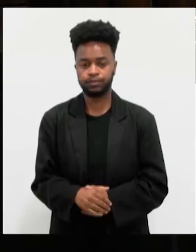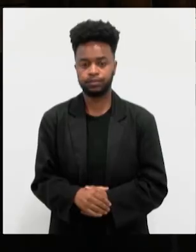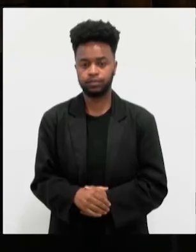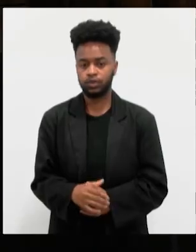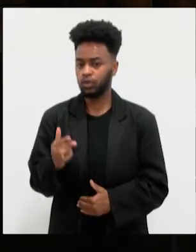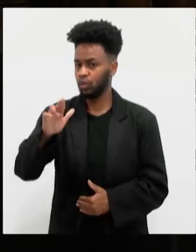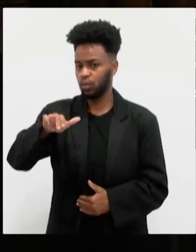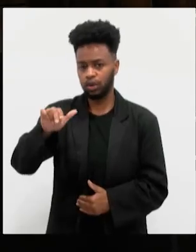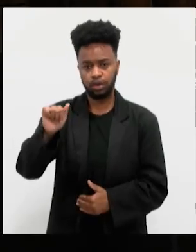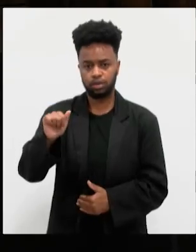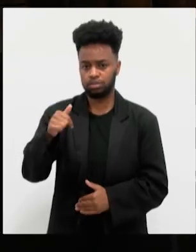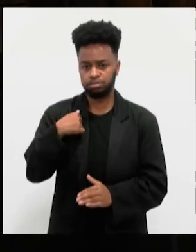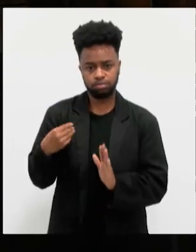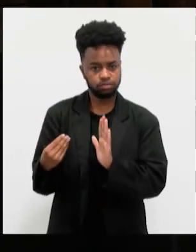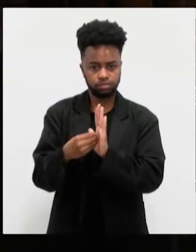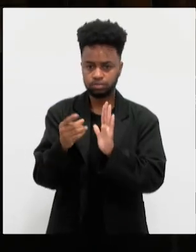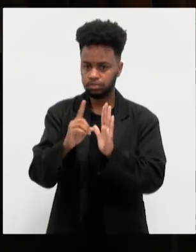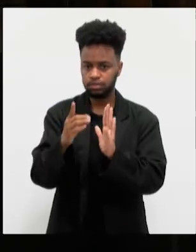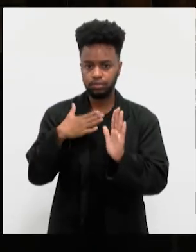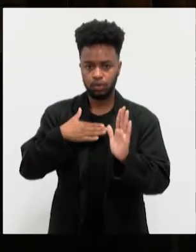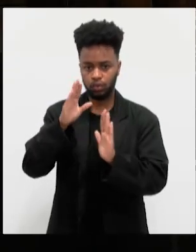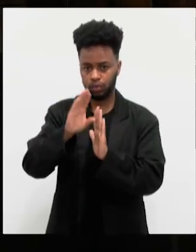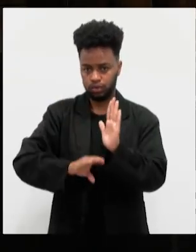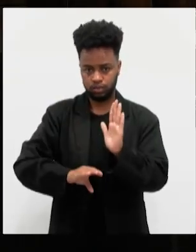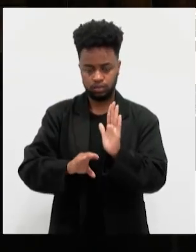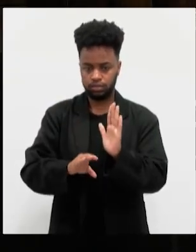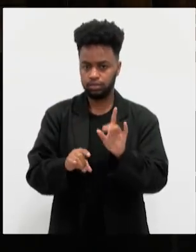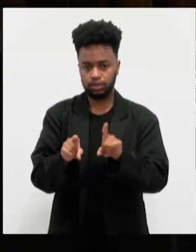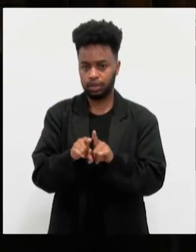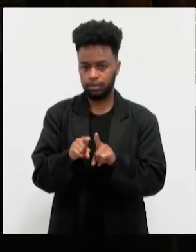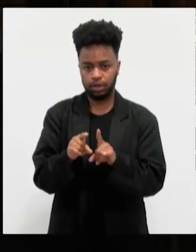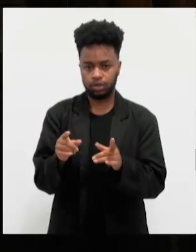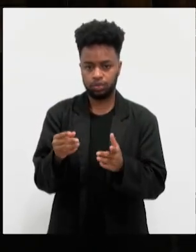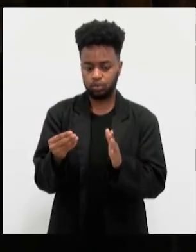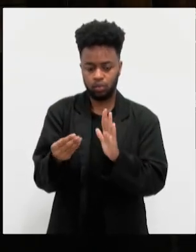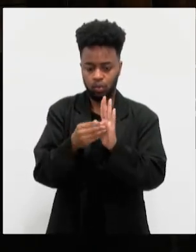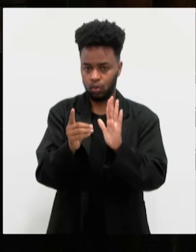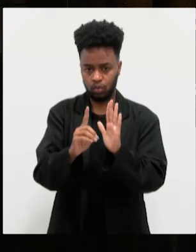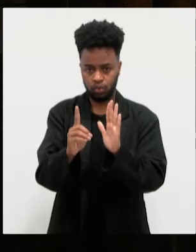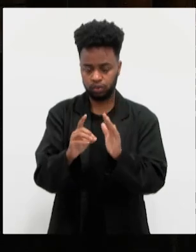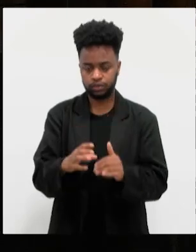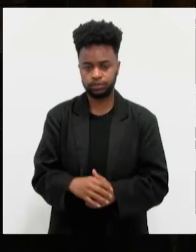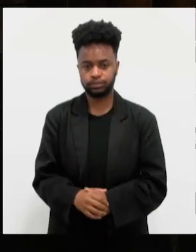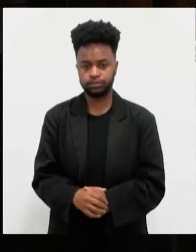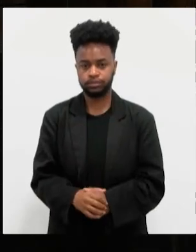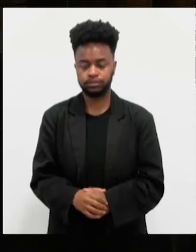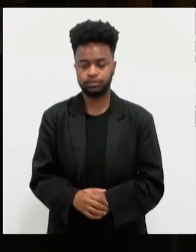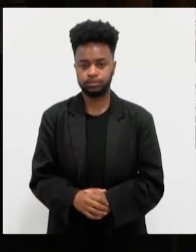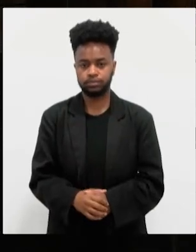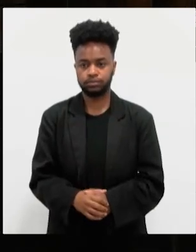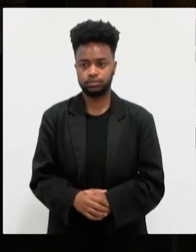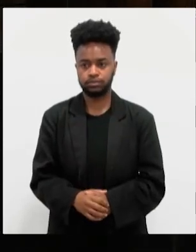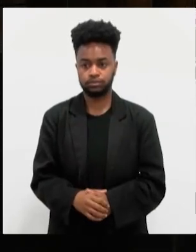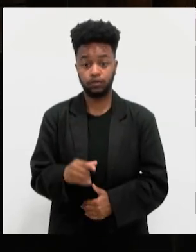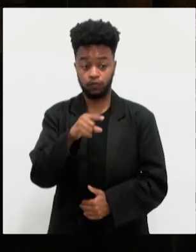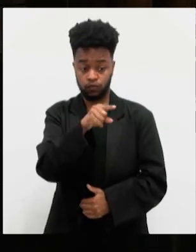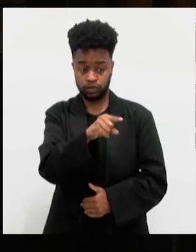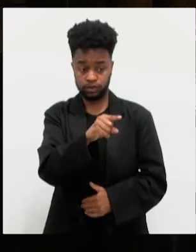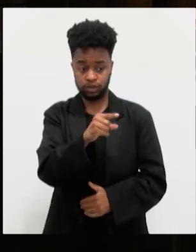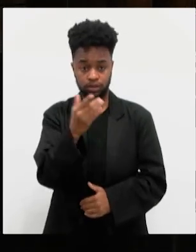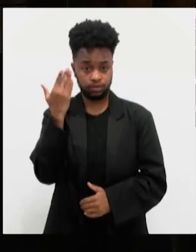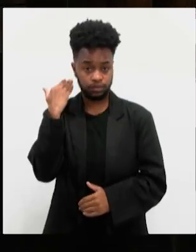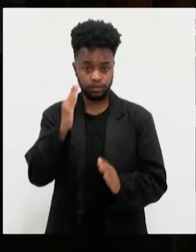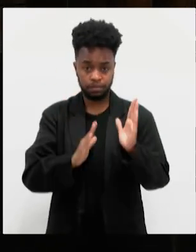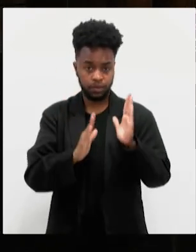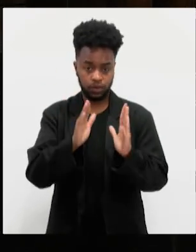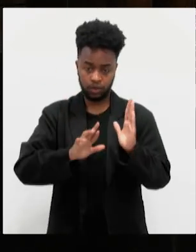Isso jamais entrará no meu currículo, e não entrou. Vossa Excelência, nesse período,